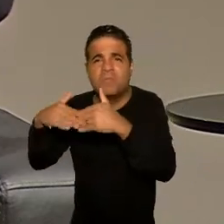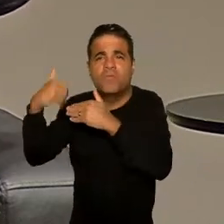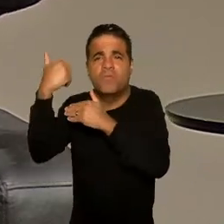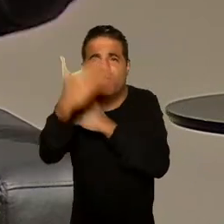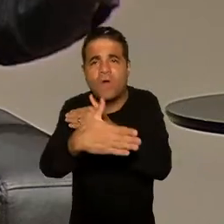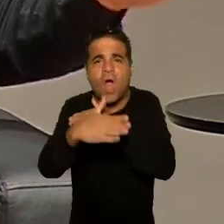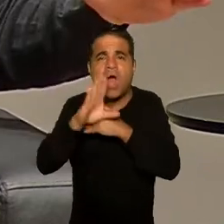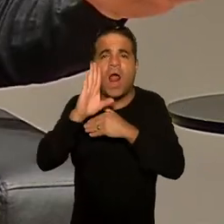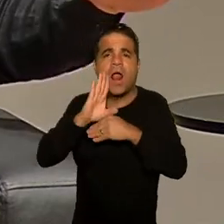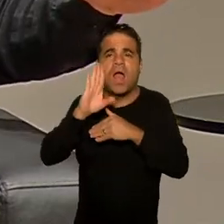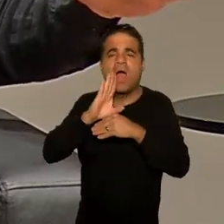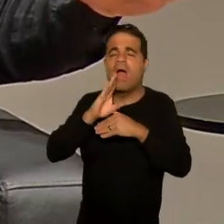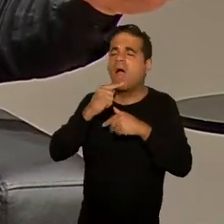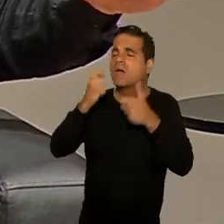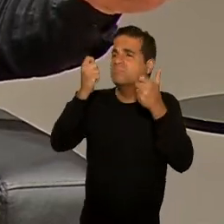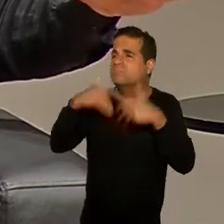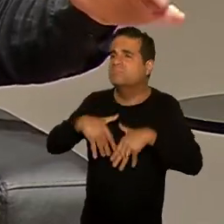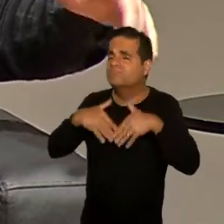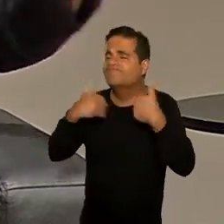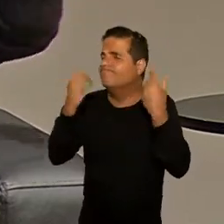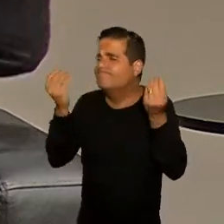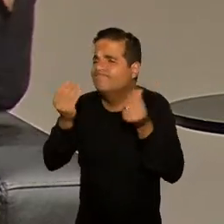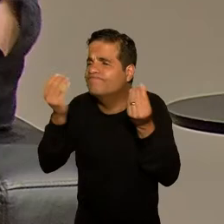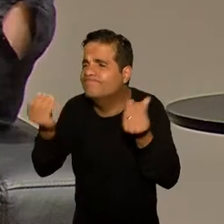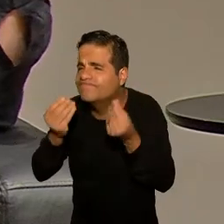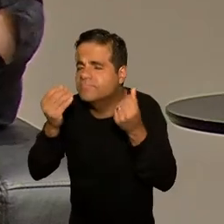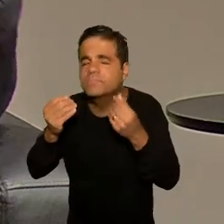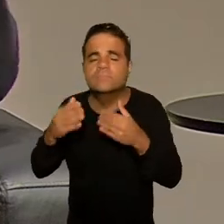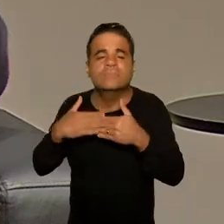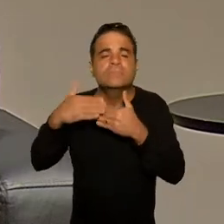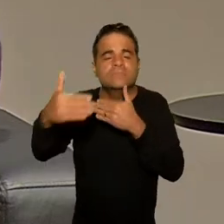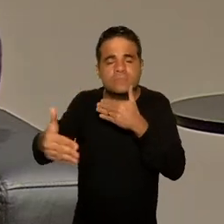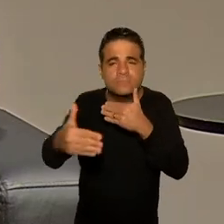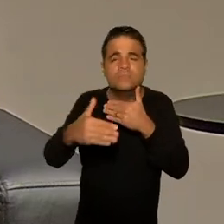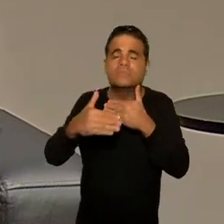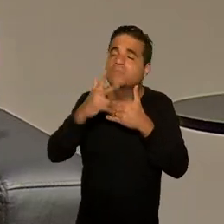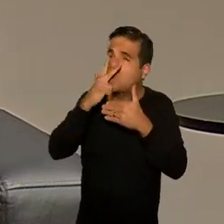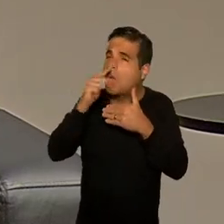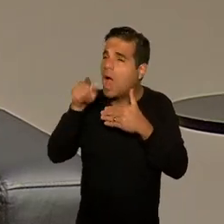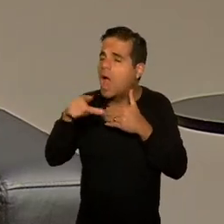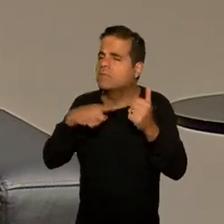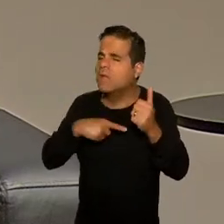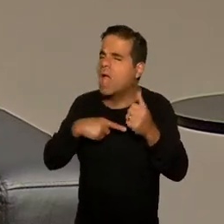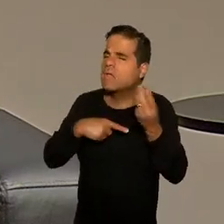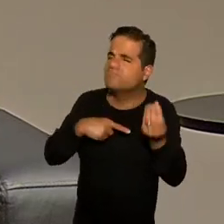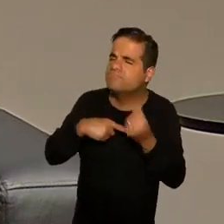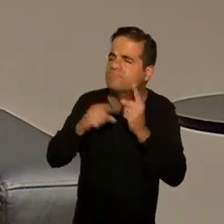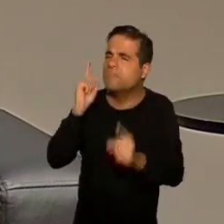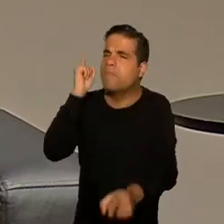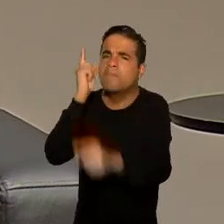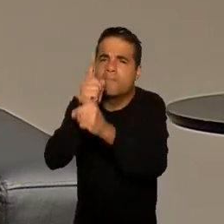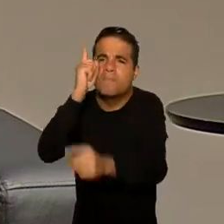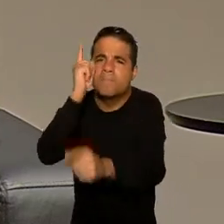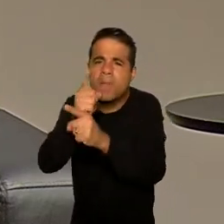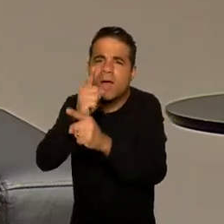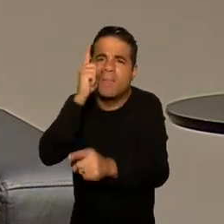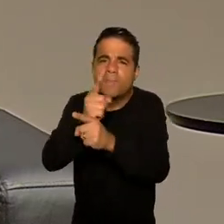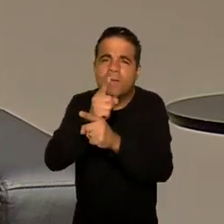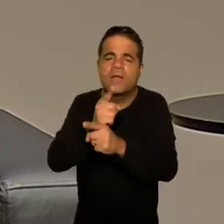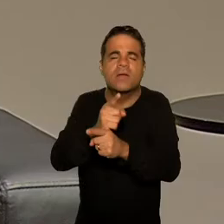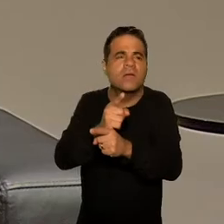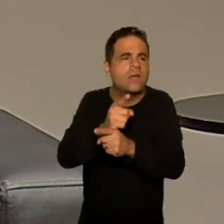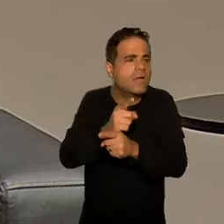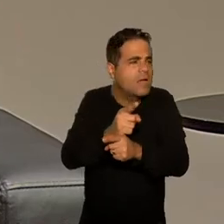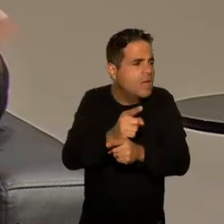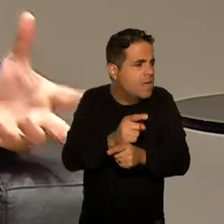tava se referindo a experiência do vão em contraponto ao que talvez ela tinha tivesse identificado como uma visita que